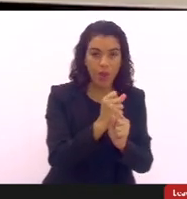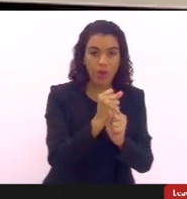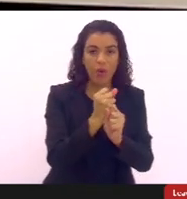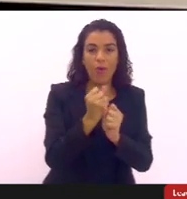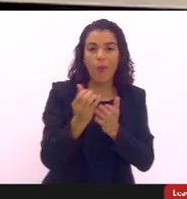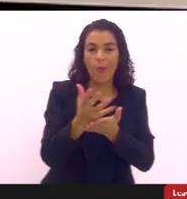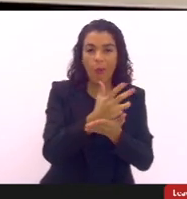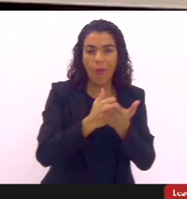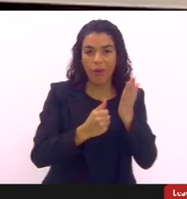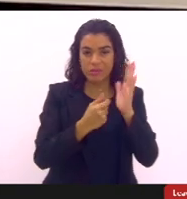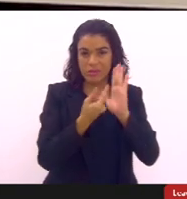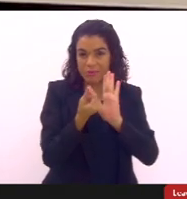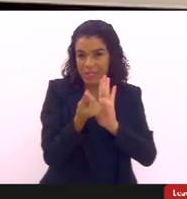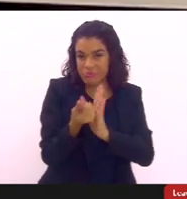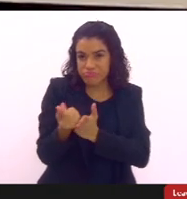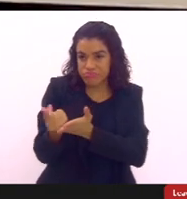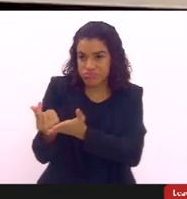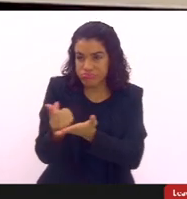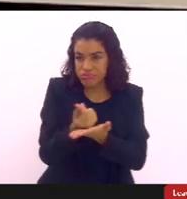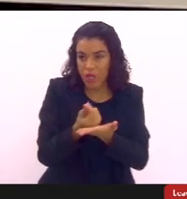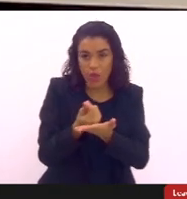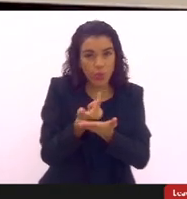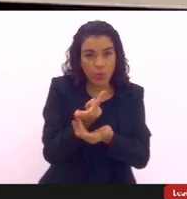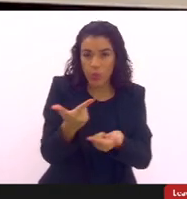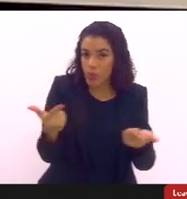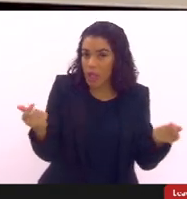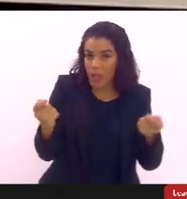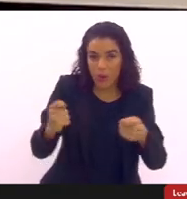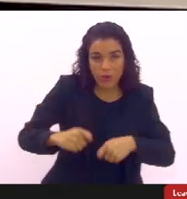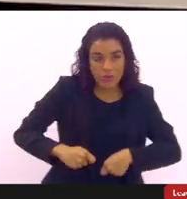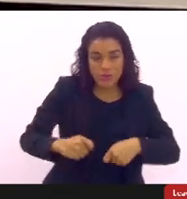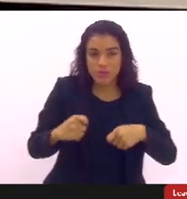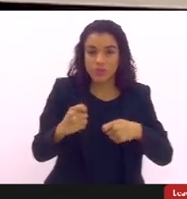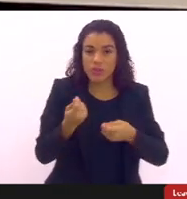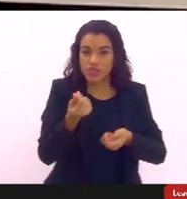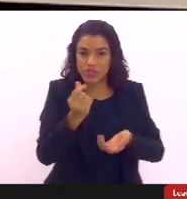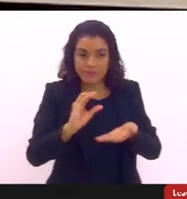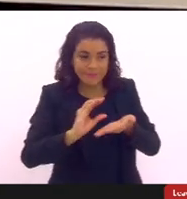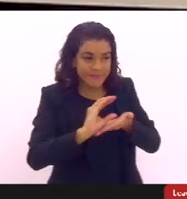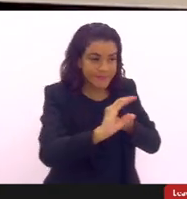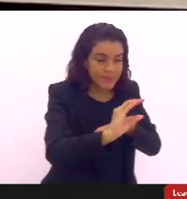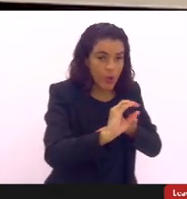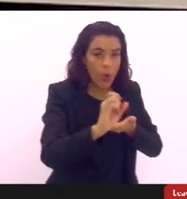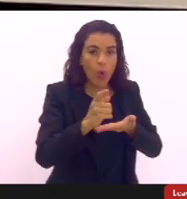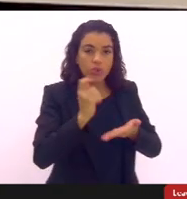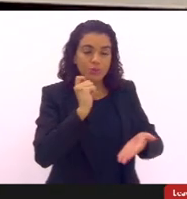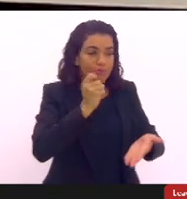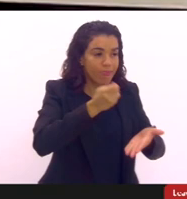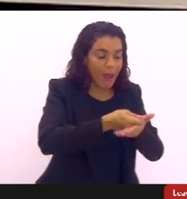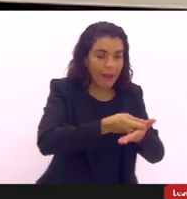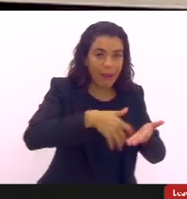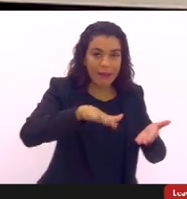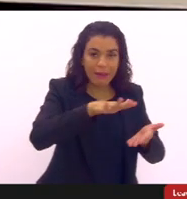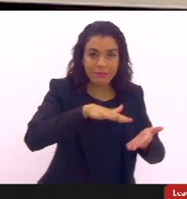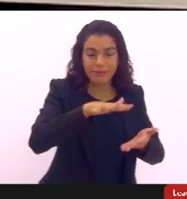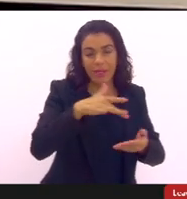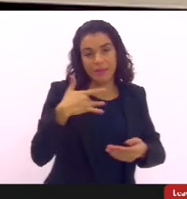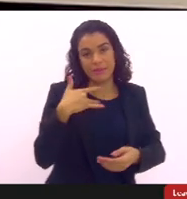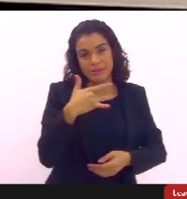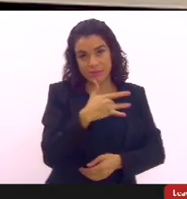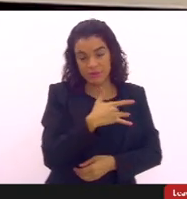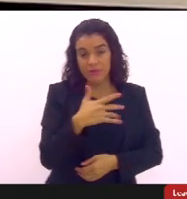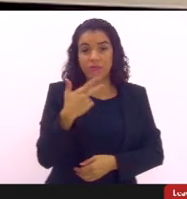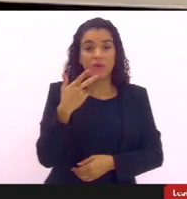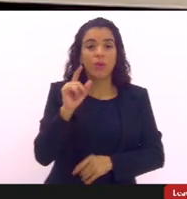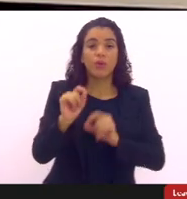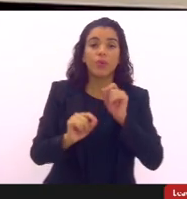Estado de Administração Penitenciária argumenta-se que eles não têm condições de investimentos ou de custeio no âmbito da saúde. Eles dizem